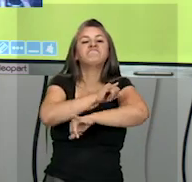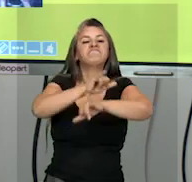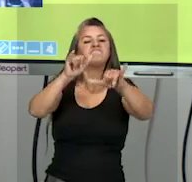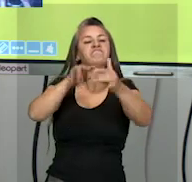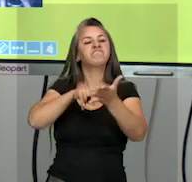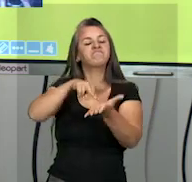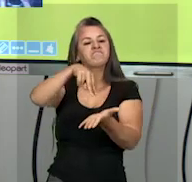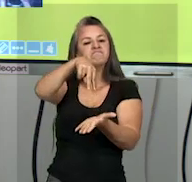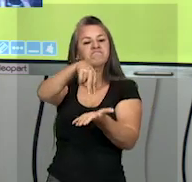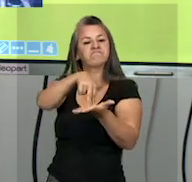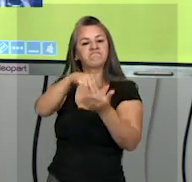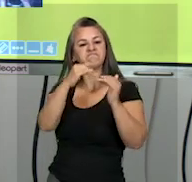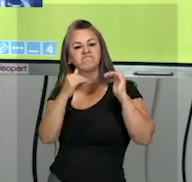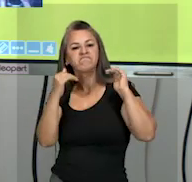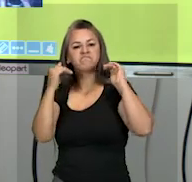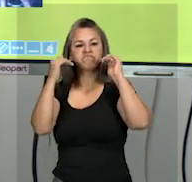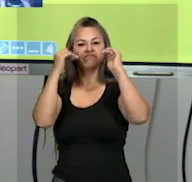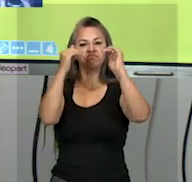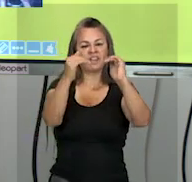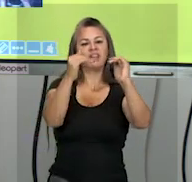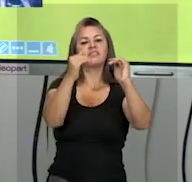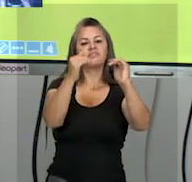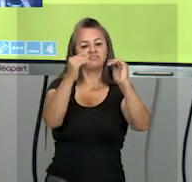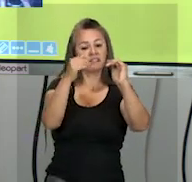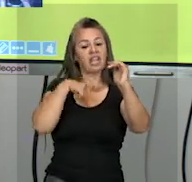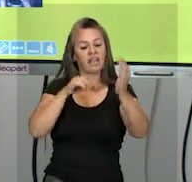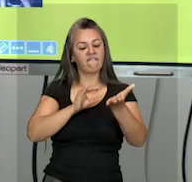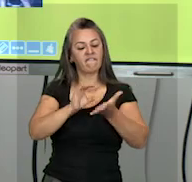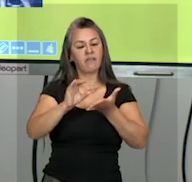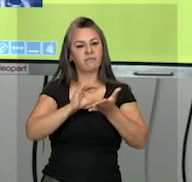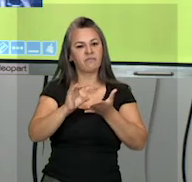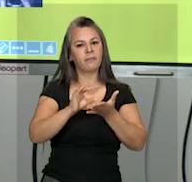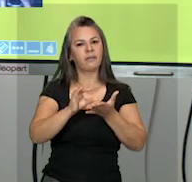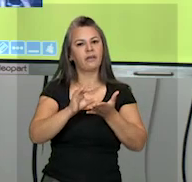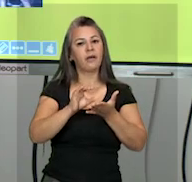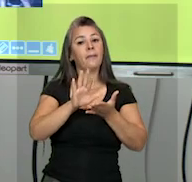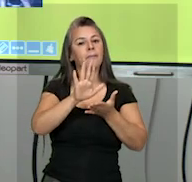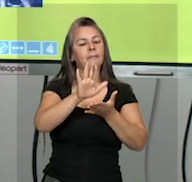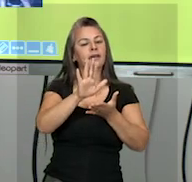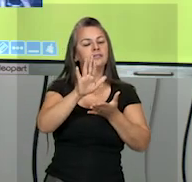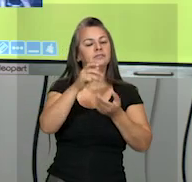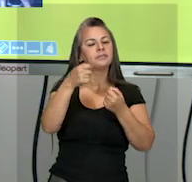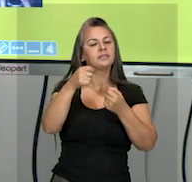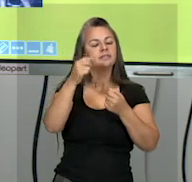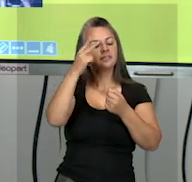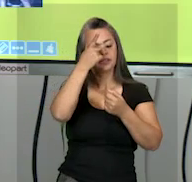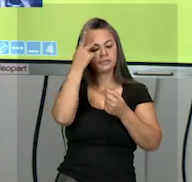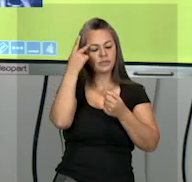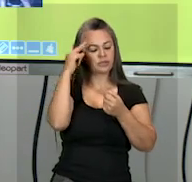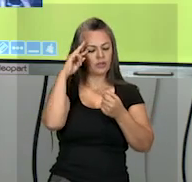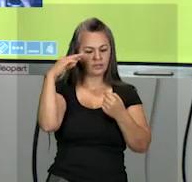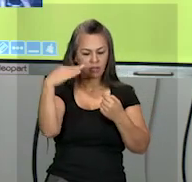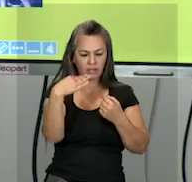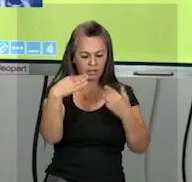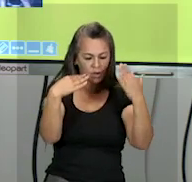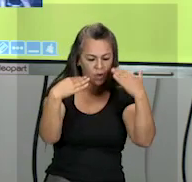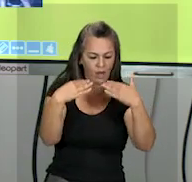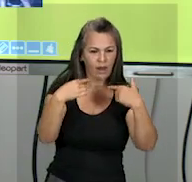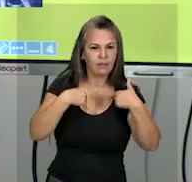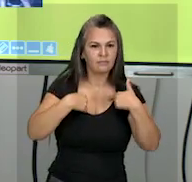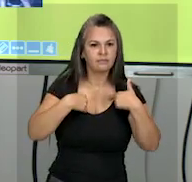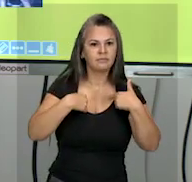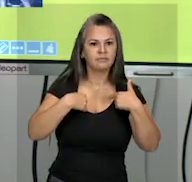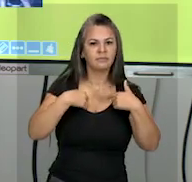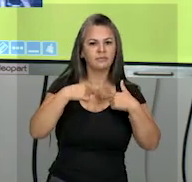forma, investe pesado na população e pensa, eu preciso de alguma forma as pessoas consumirem alguma coisa minha e me fazer ser conhecida. E